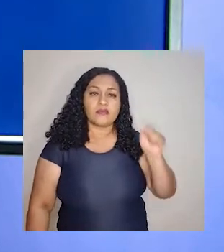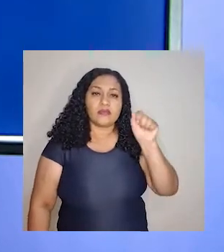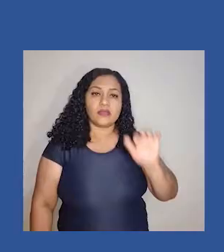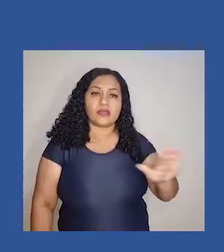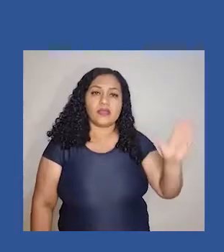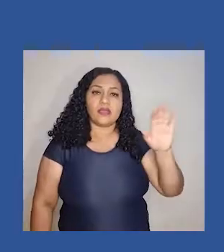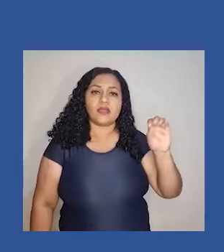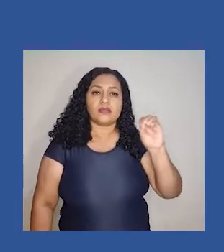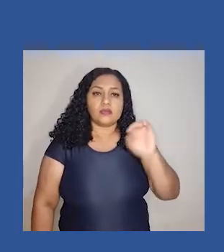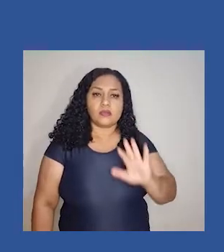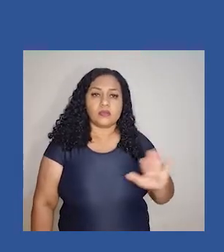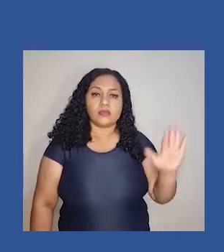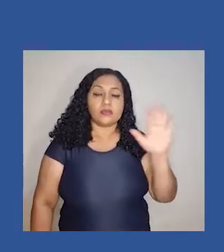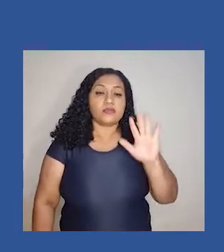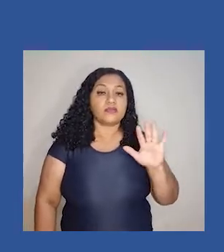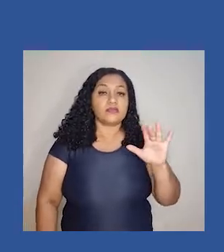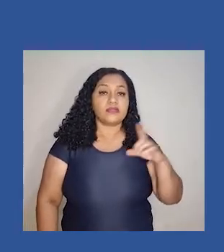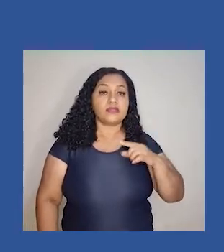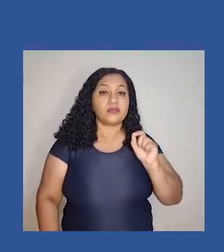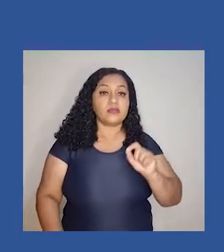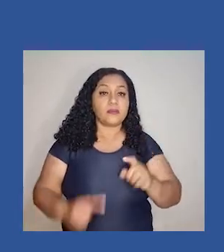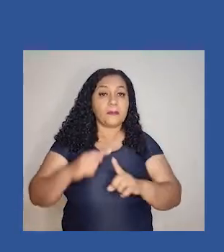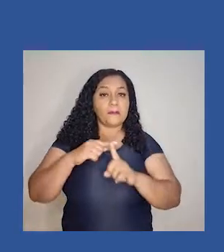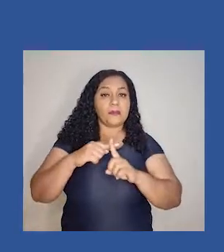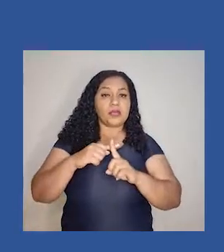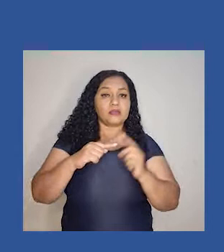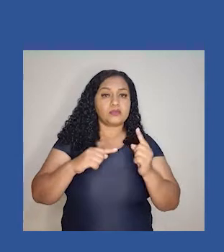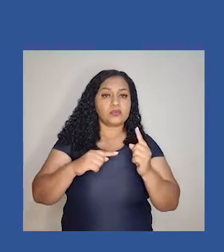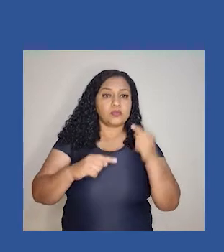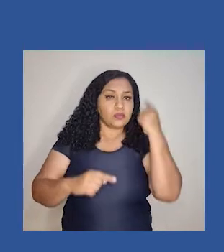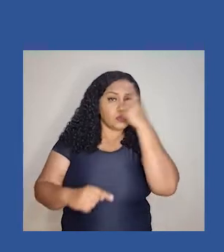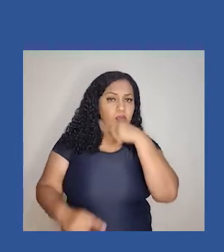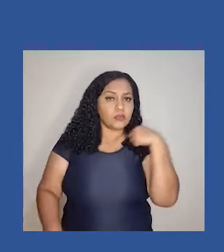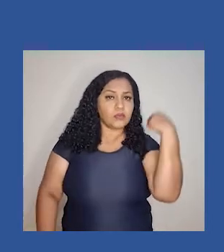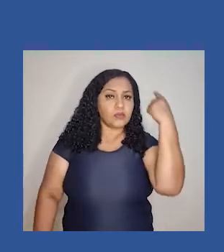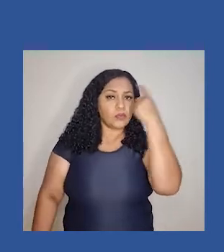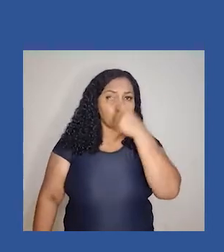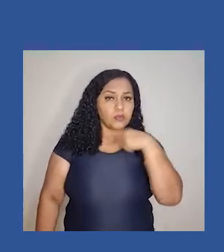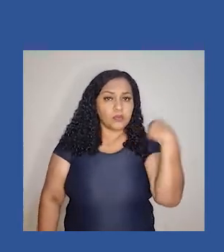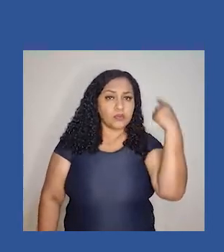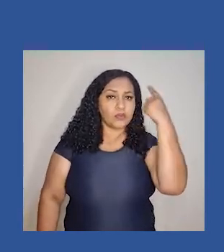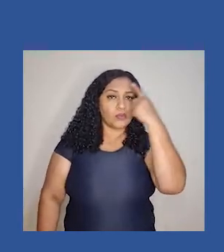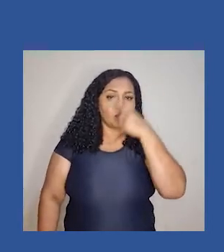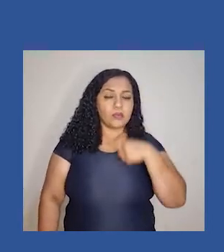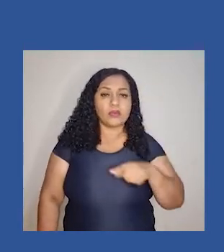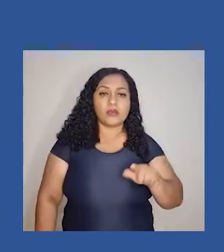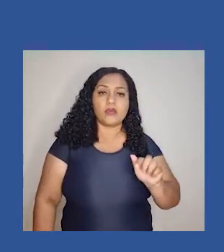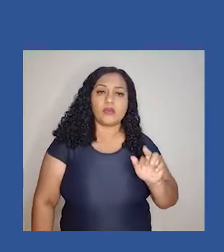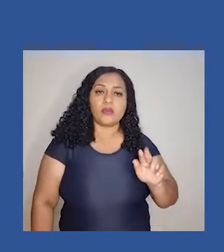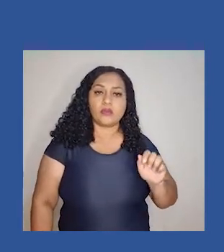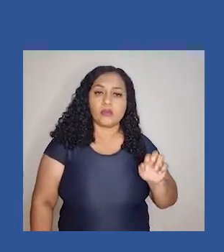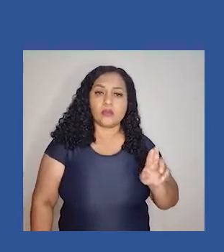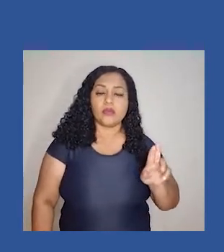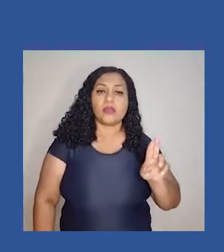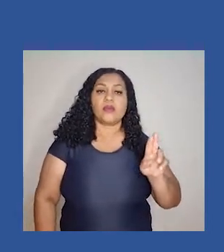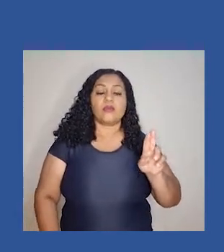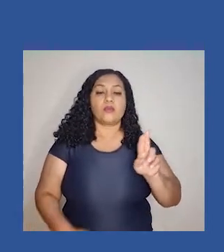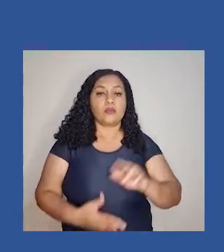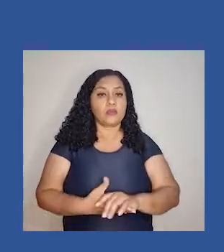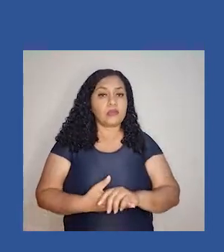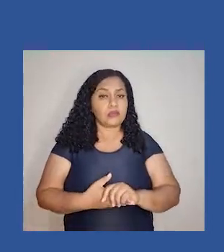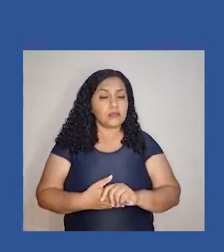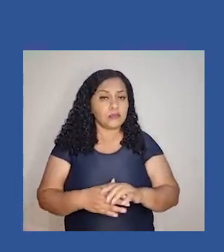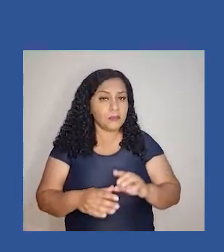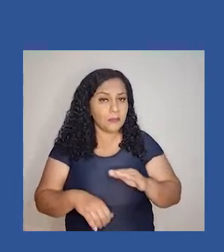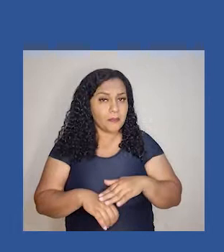sentido Europa África Ásia Oceania vai acontecer o que vai aumentar de um em uma hora